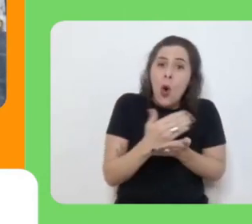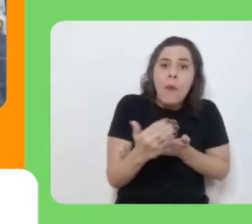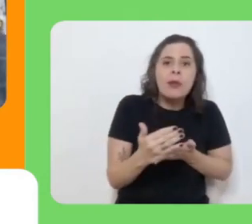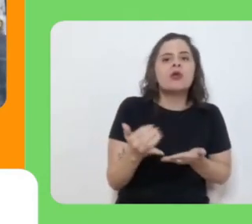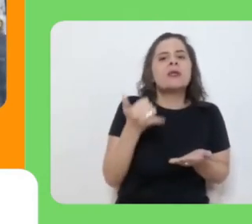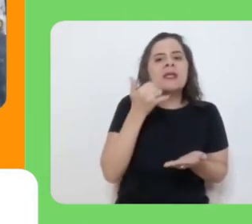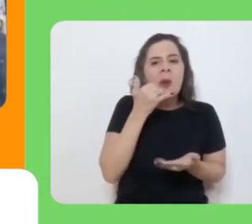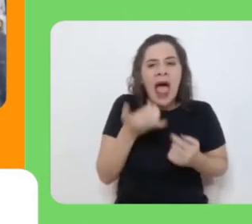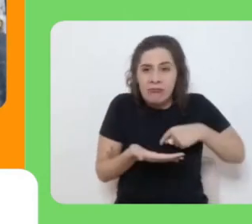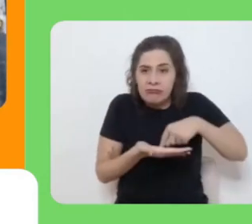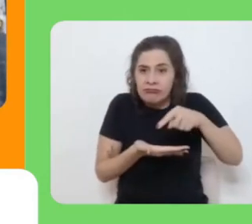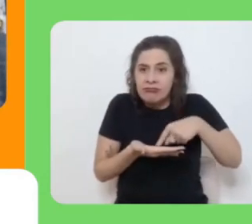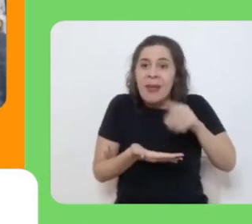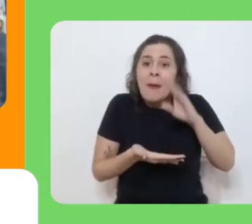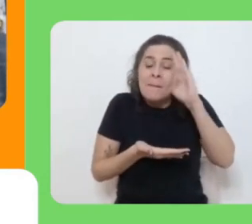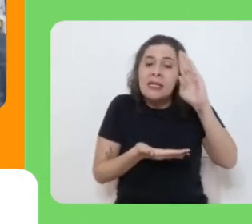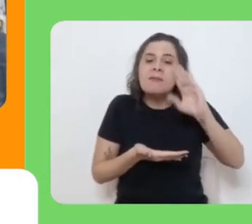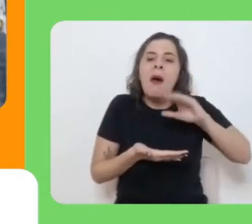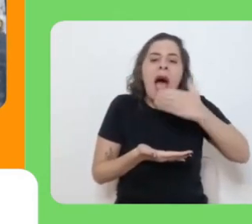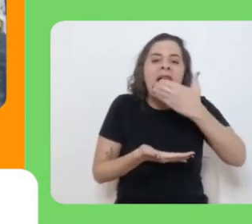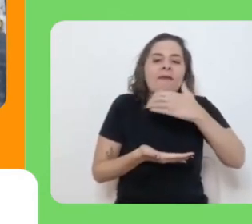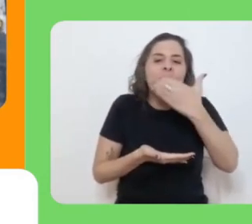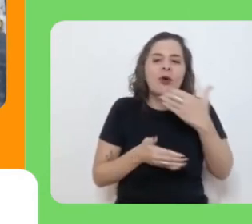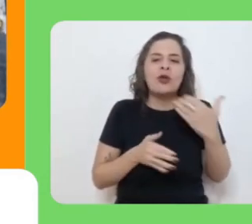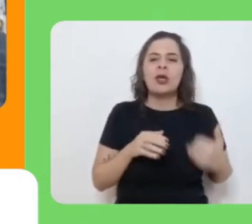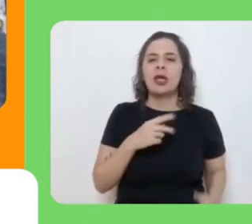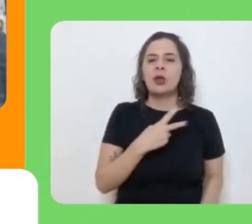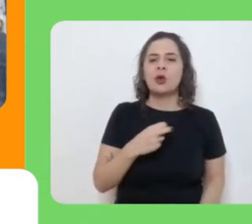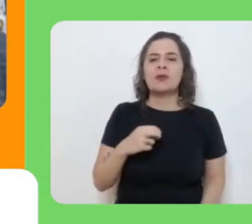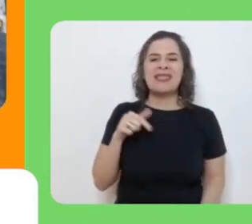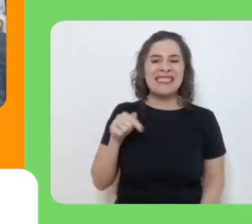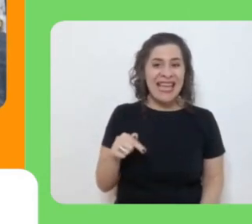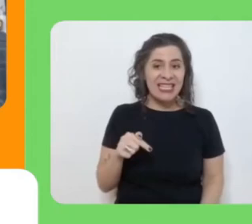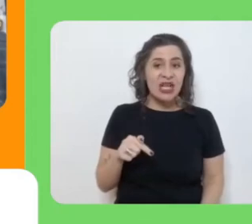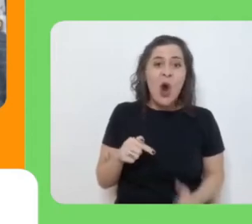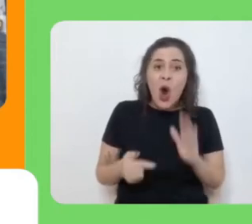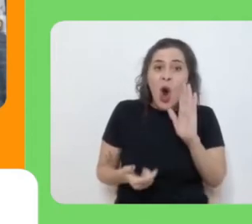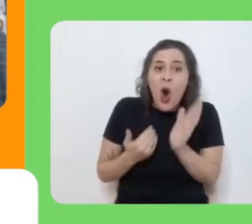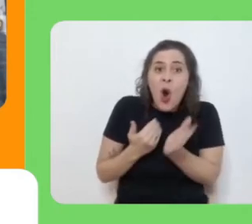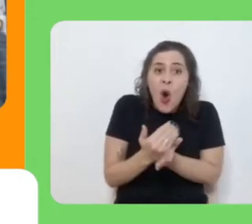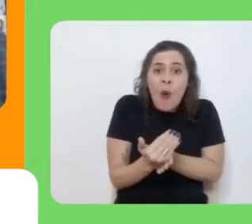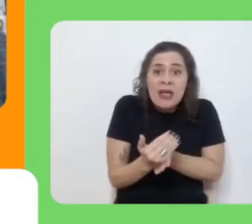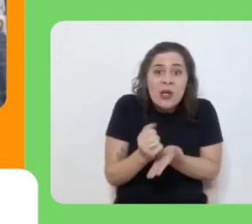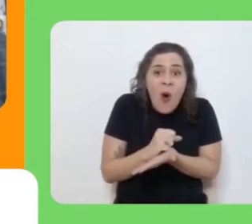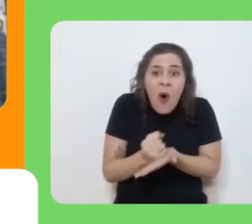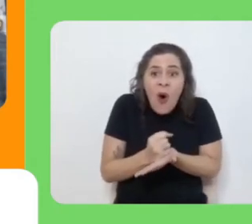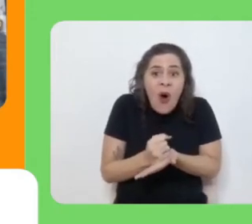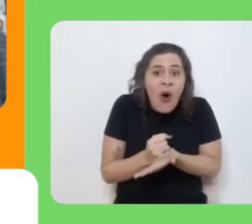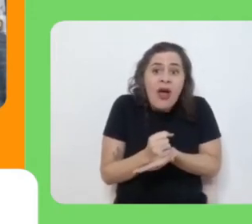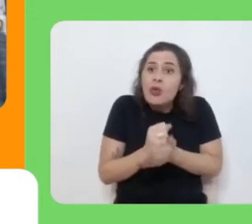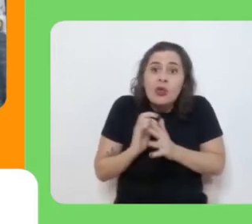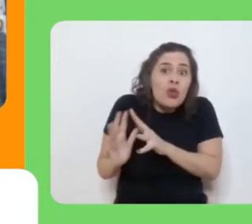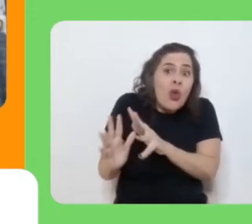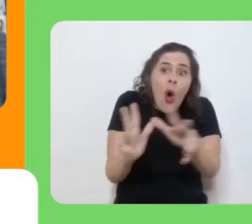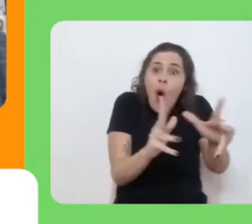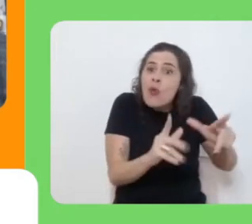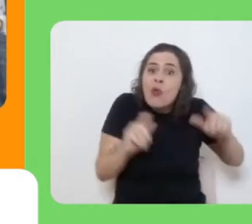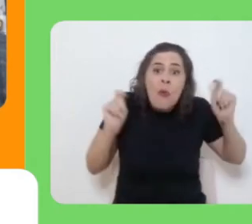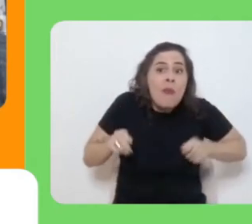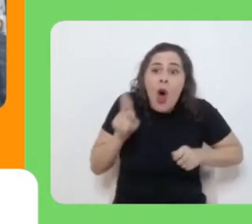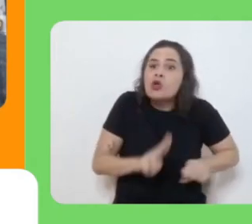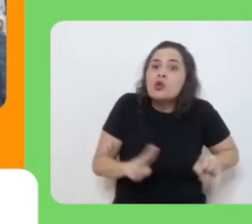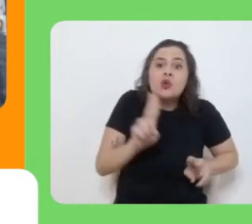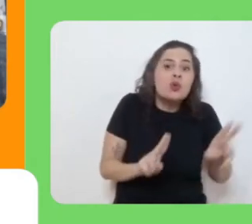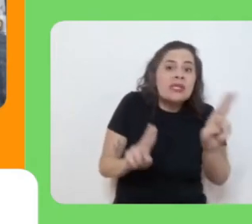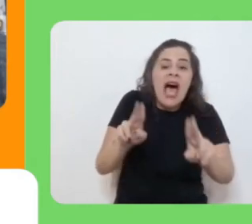o iPhone em 2007, essa coisa de tornar o game uma coisa ubíqua, porque estava na mão de todo mundo, né? E